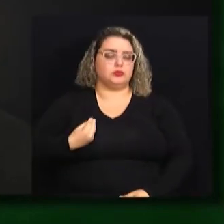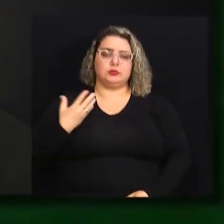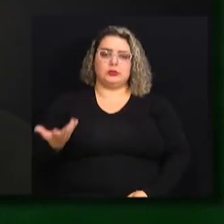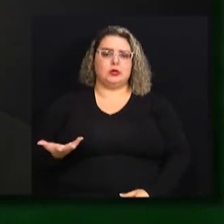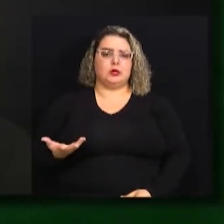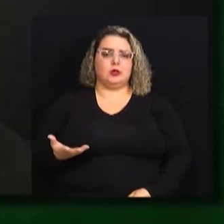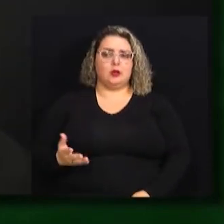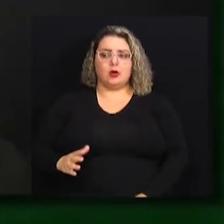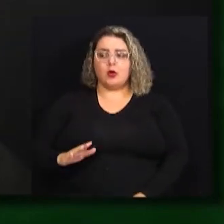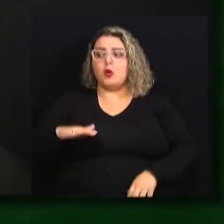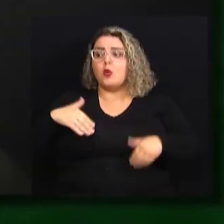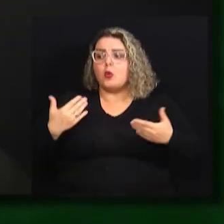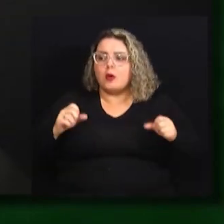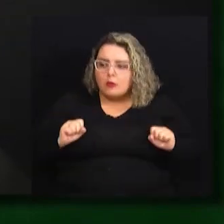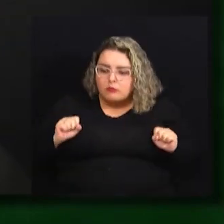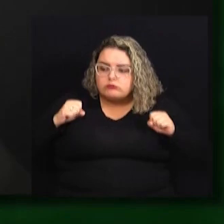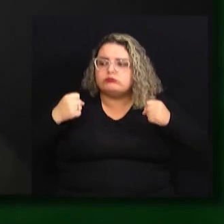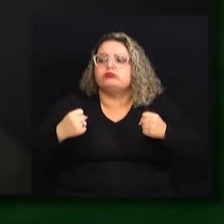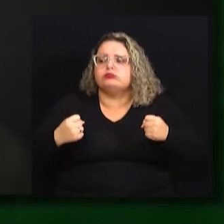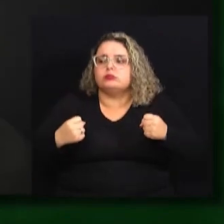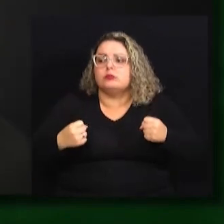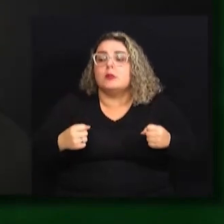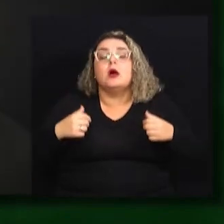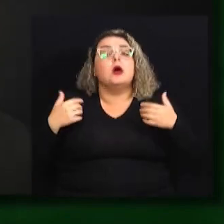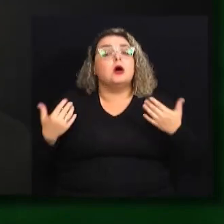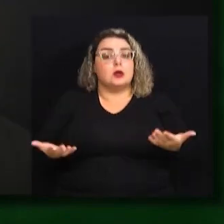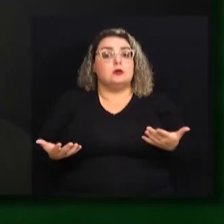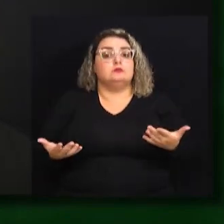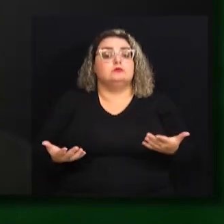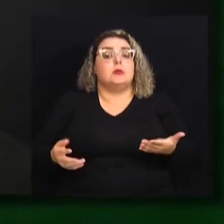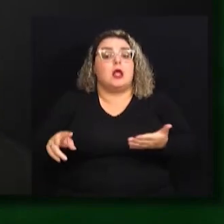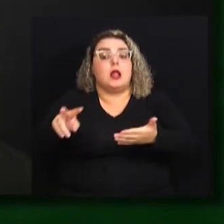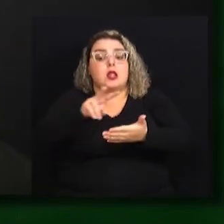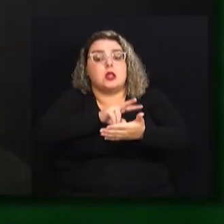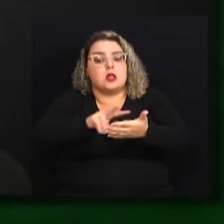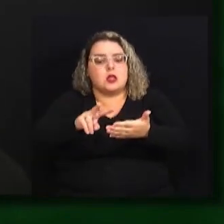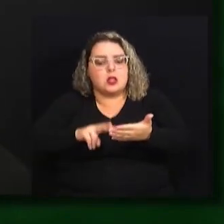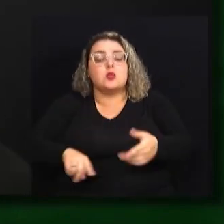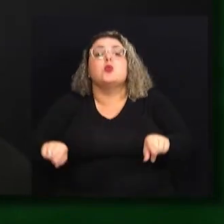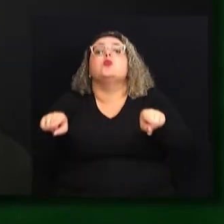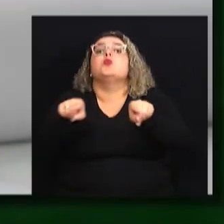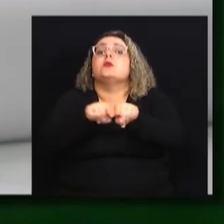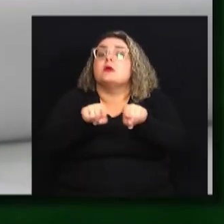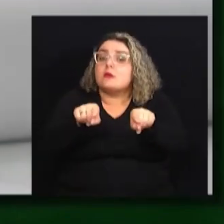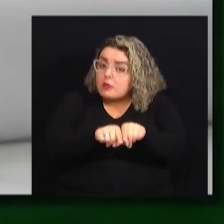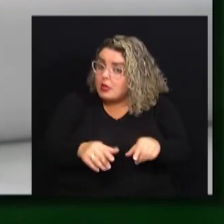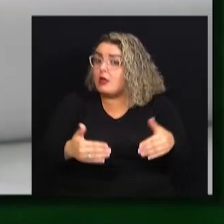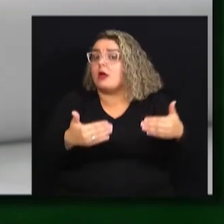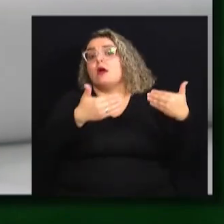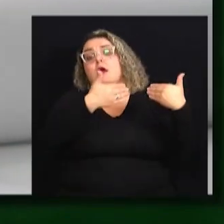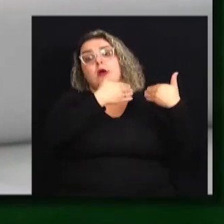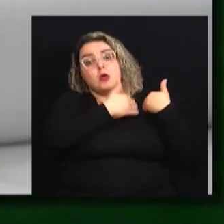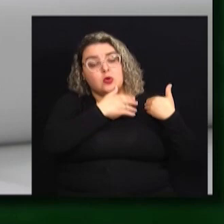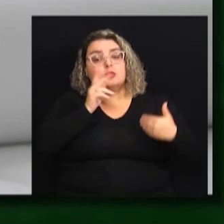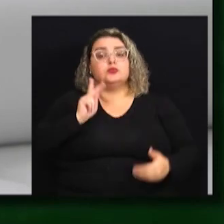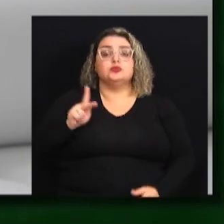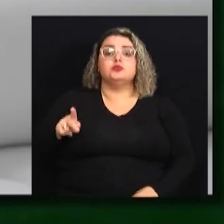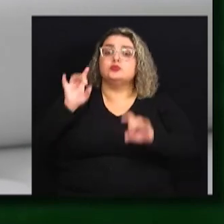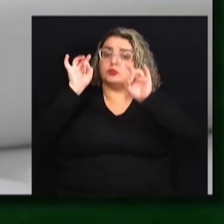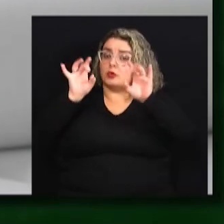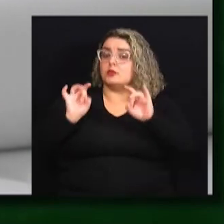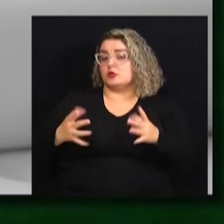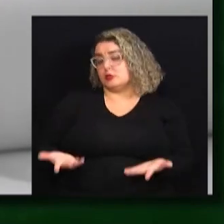tema que é tão importante para todos nós, sempre é um grande prazer. Então, muito obrigado pela oportunidade a gente falar sobre aquilo que a gente estuda.